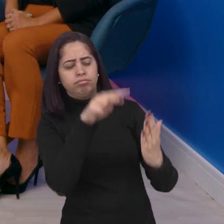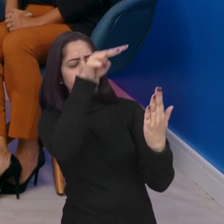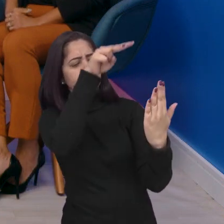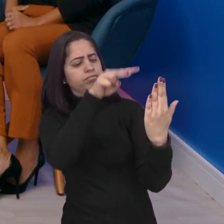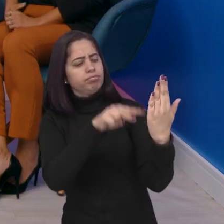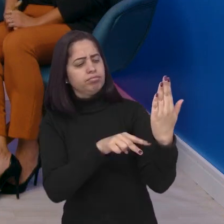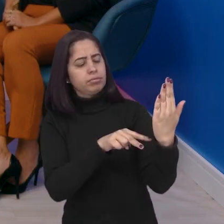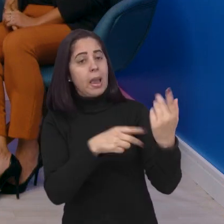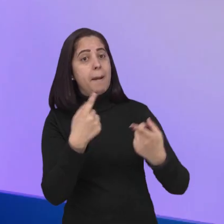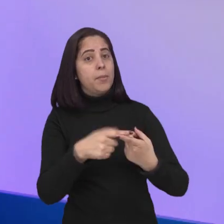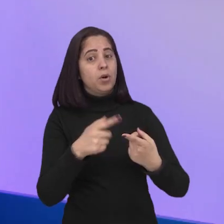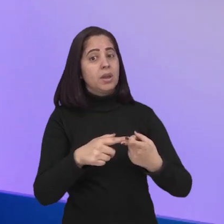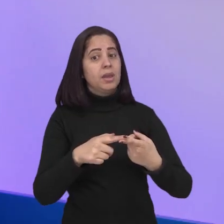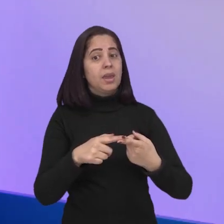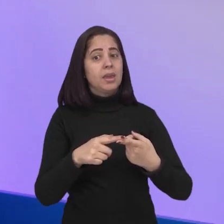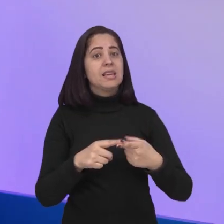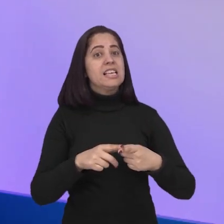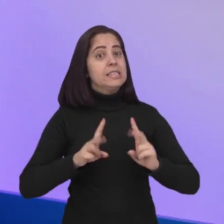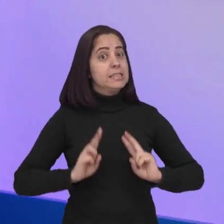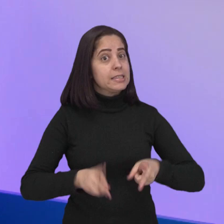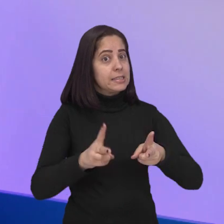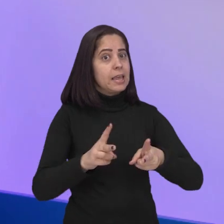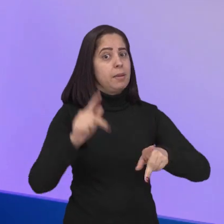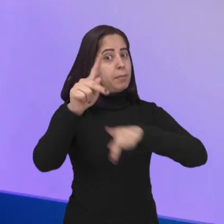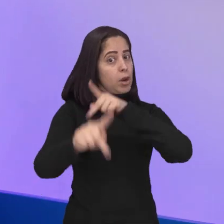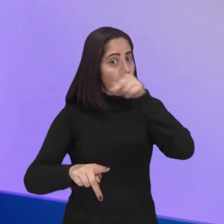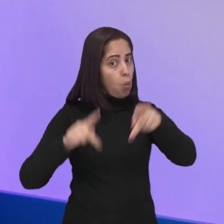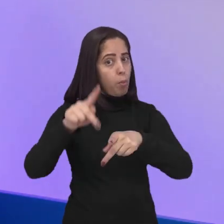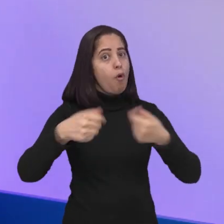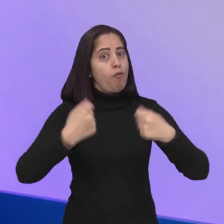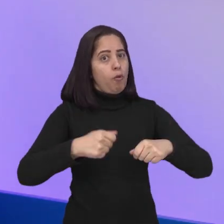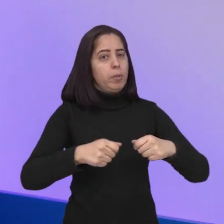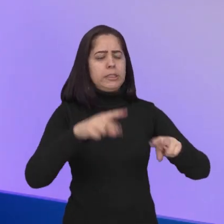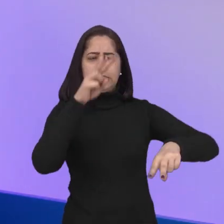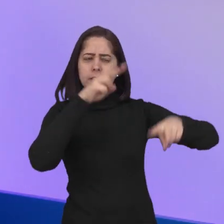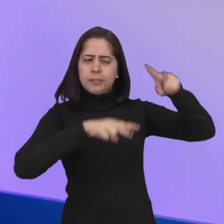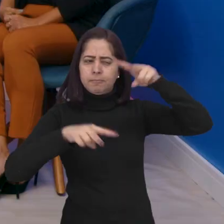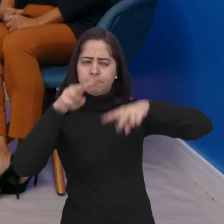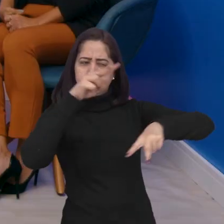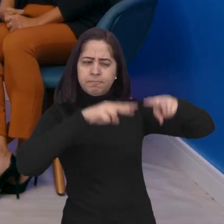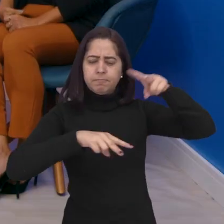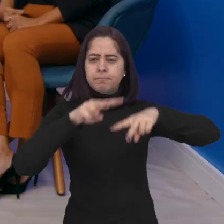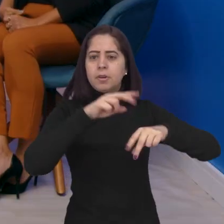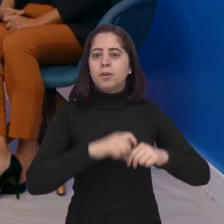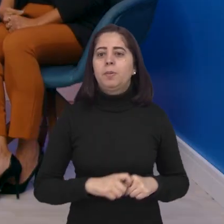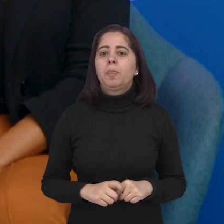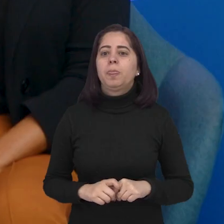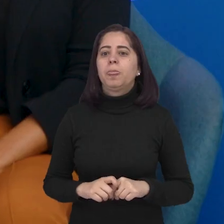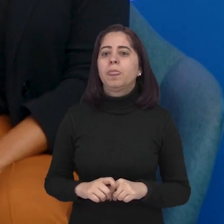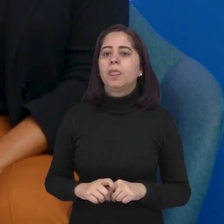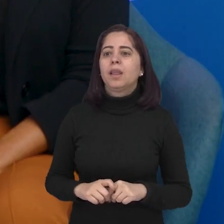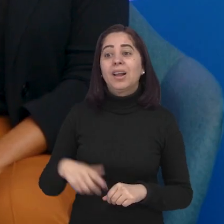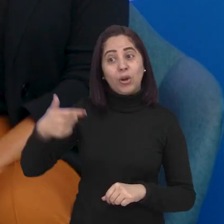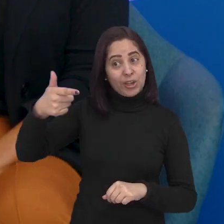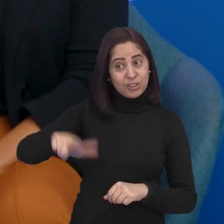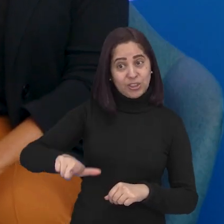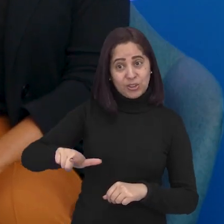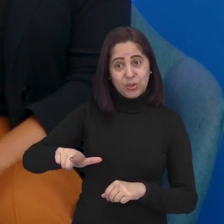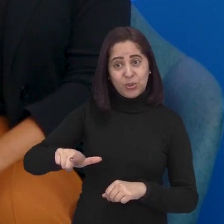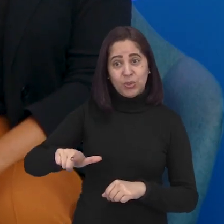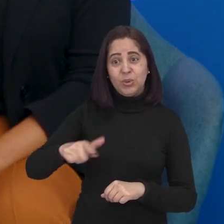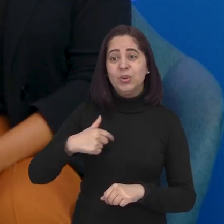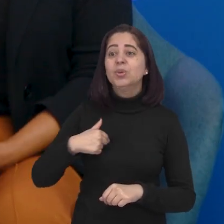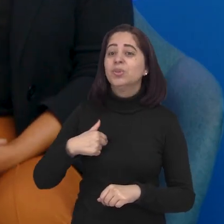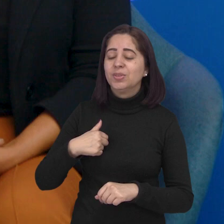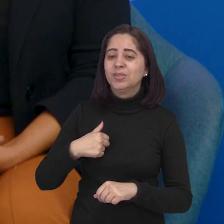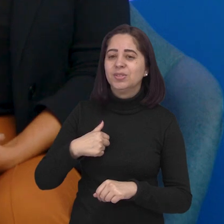maior fiscal do processo eleitoral sempre foi e sempre será o eleitor. Bacana. Vamos chamar mais gente para participar desse bate-papo, né? A gente